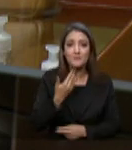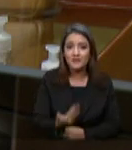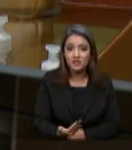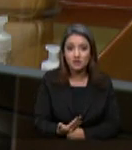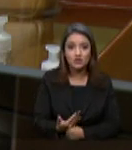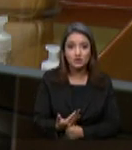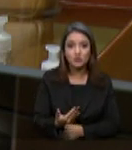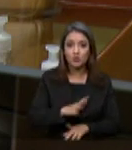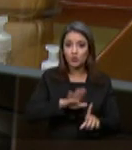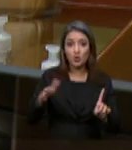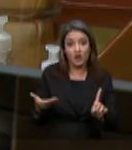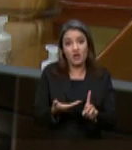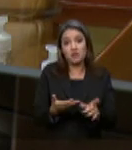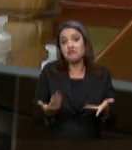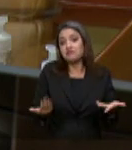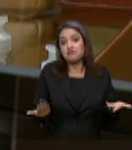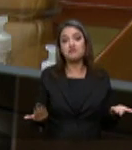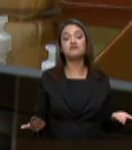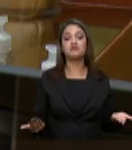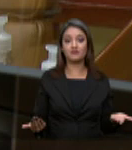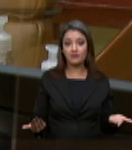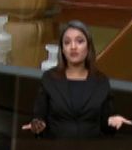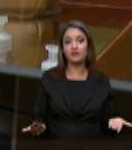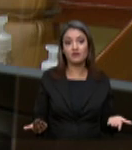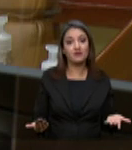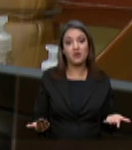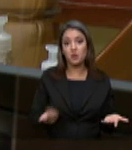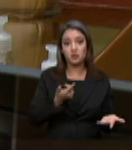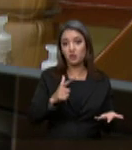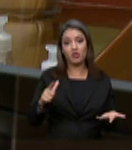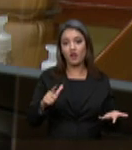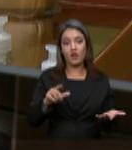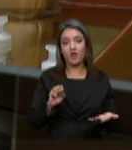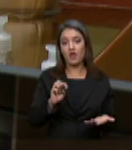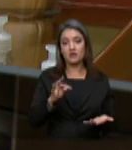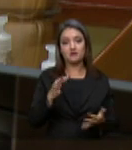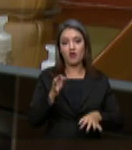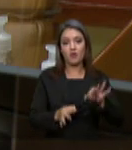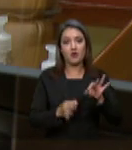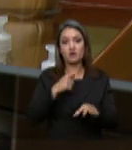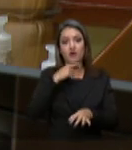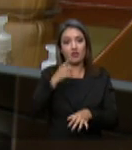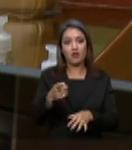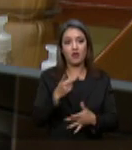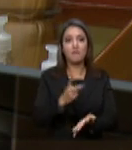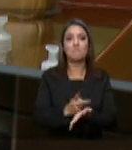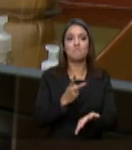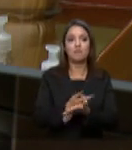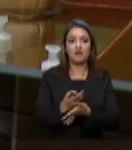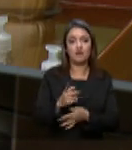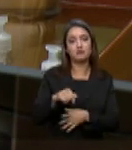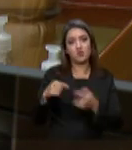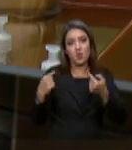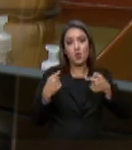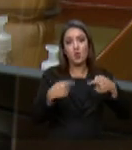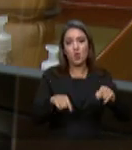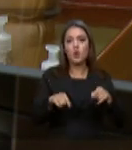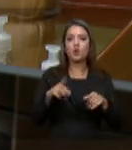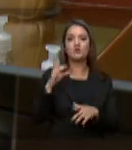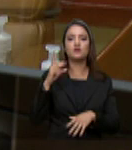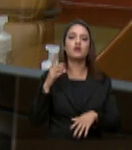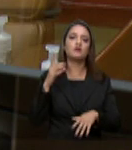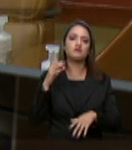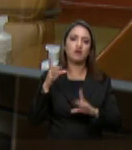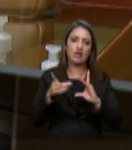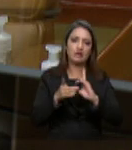do próprio réu então teria instituição para julgar ninguém mesmo aqueles que destroem a própria democracia que permite